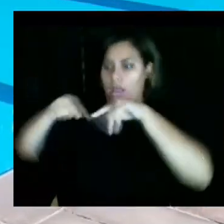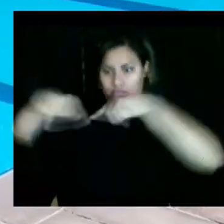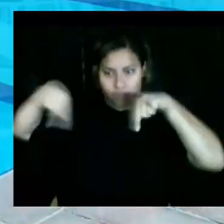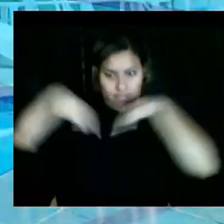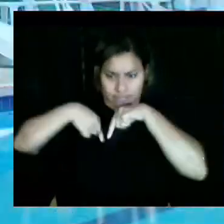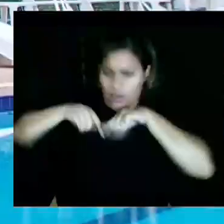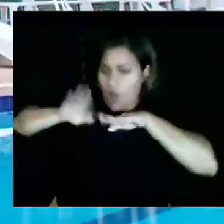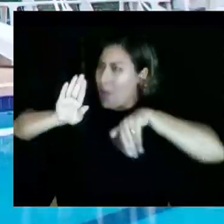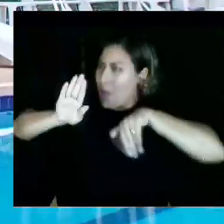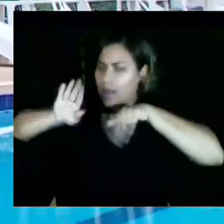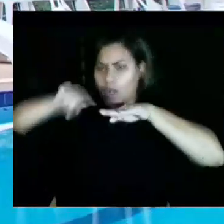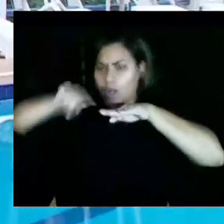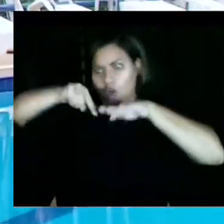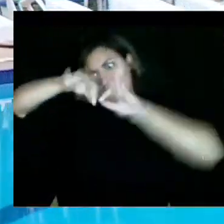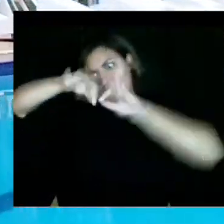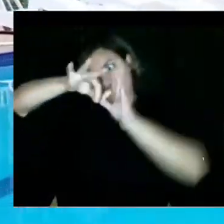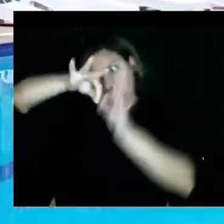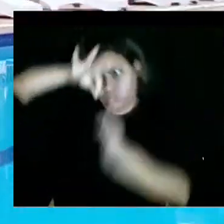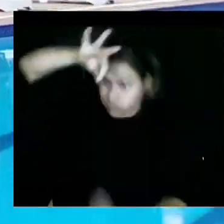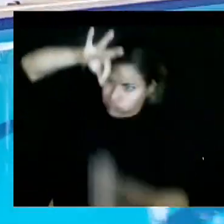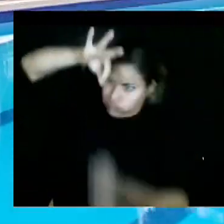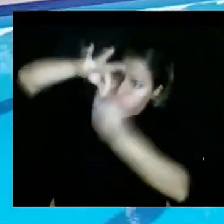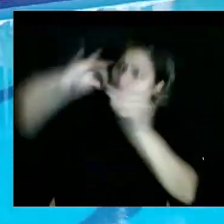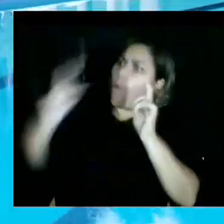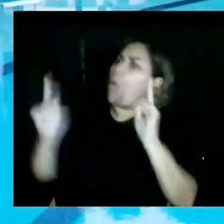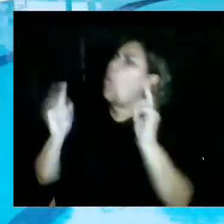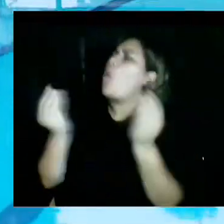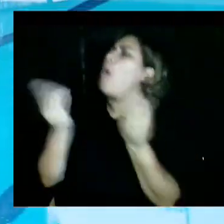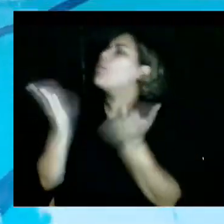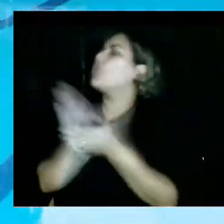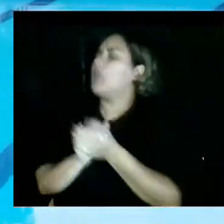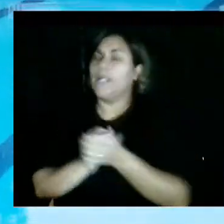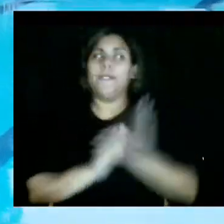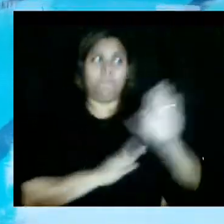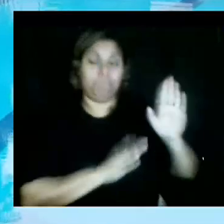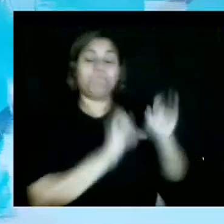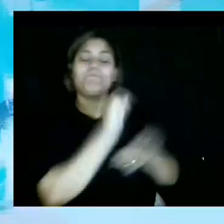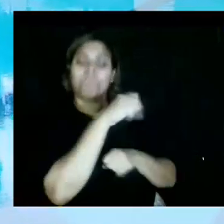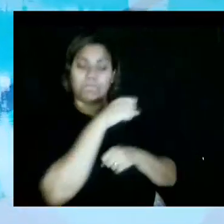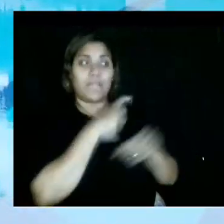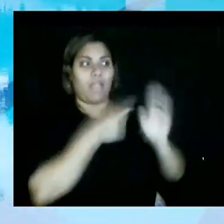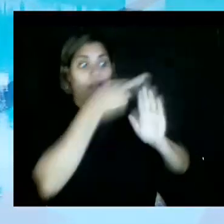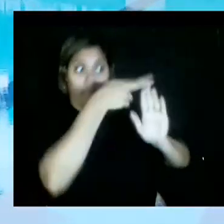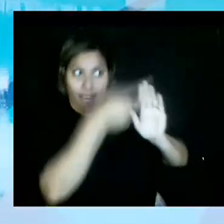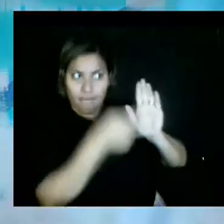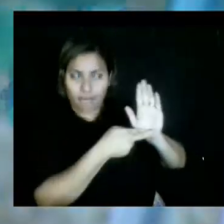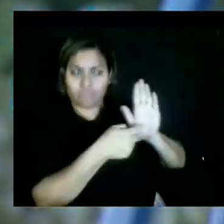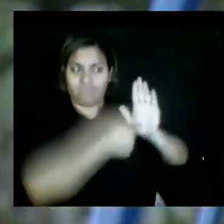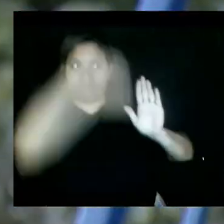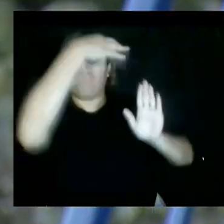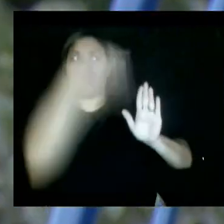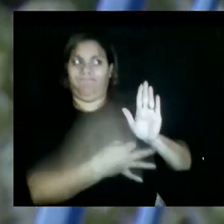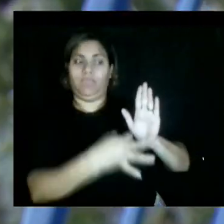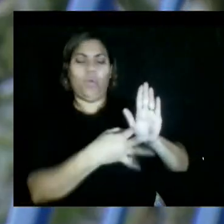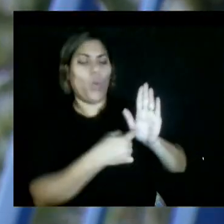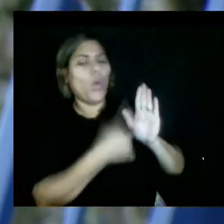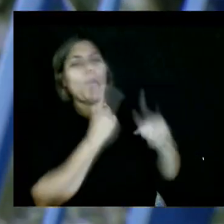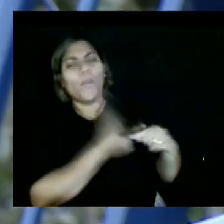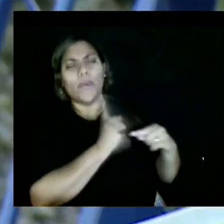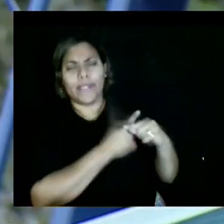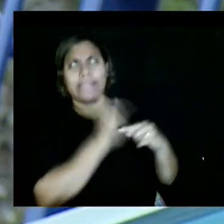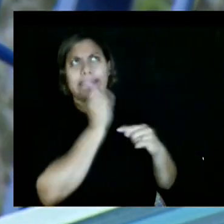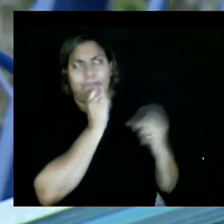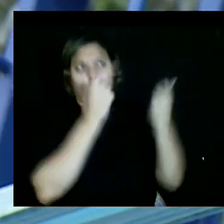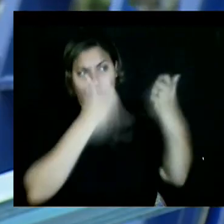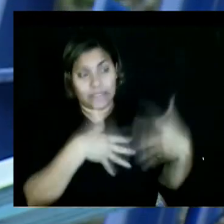uma profundidade mínima? Como que funciona isso? Sim, existe critério e regulamento, porque, por exemplo, nós temos saltos de